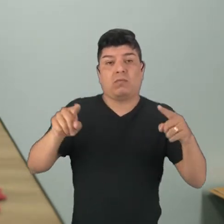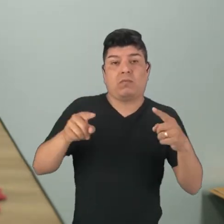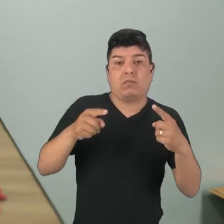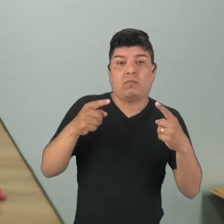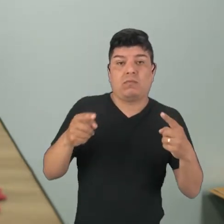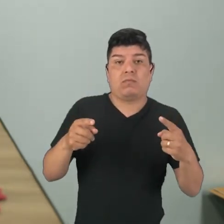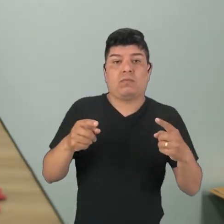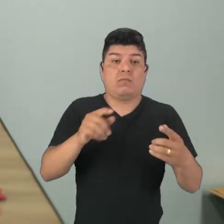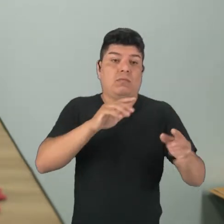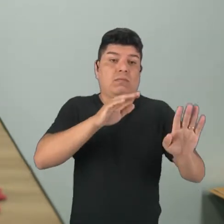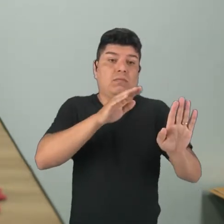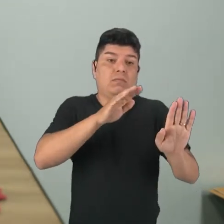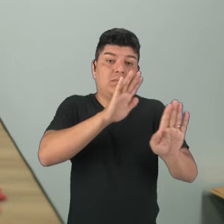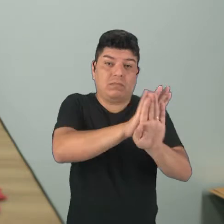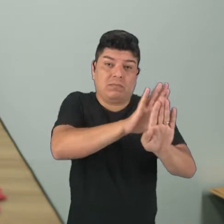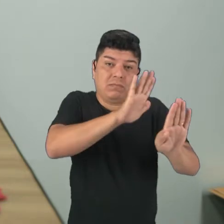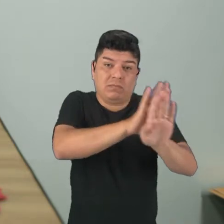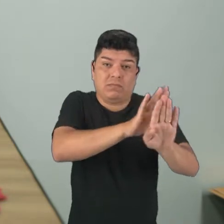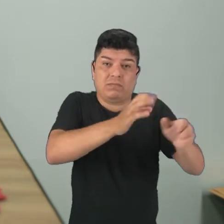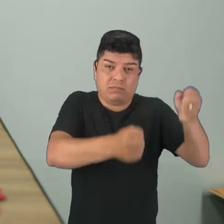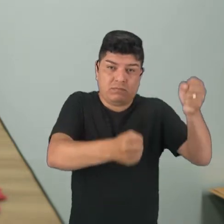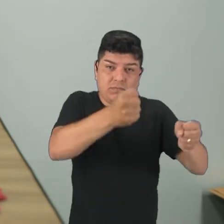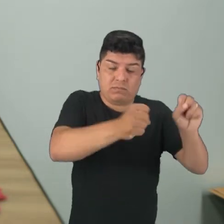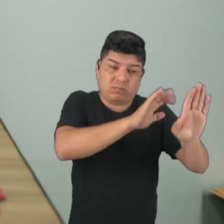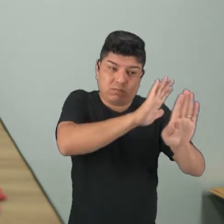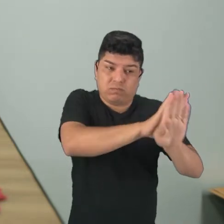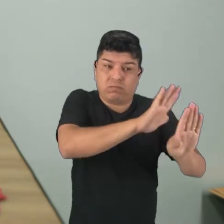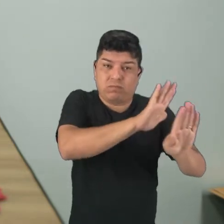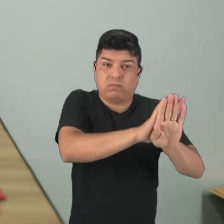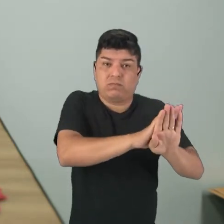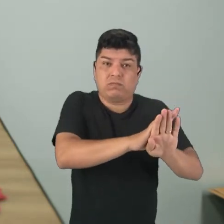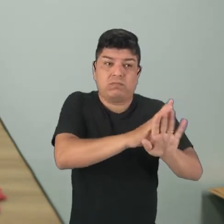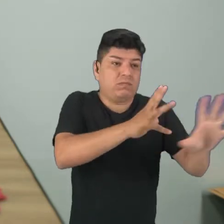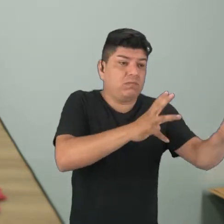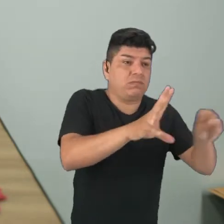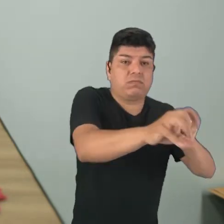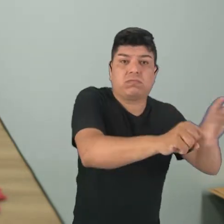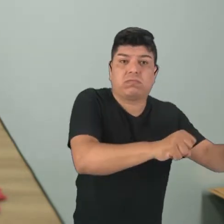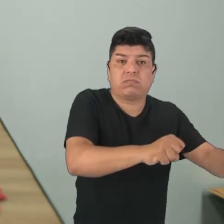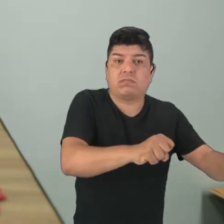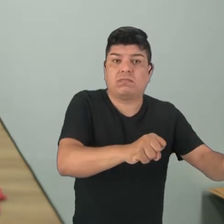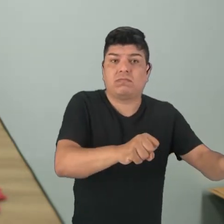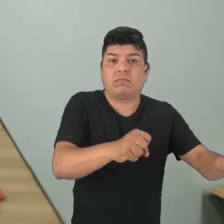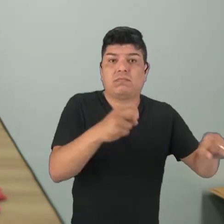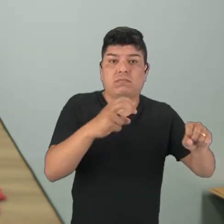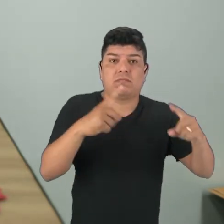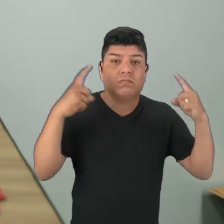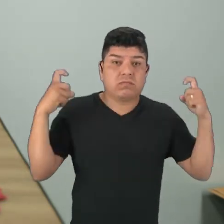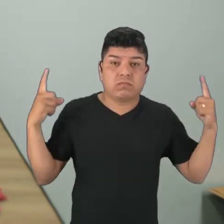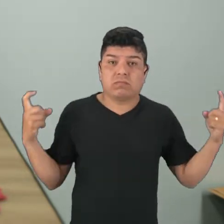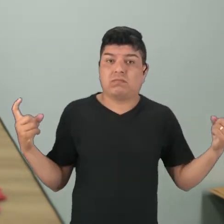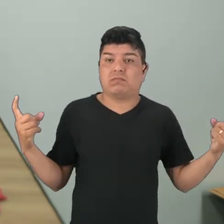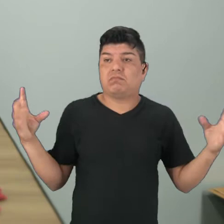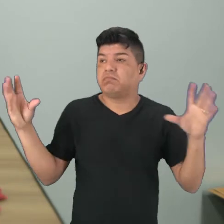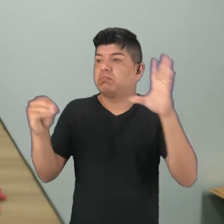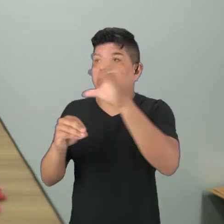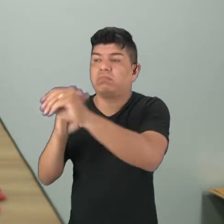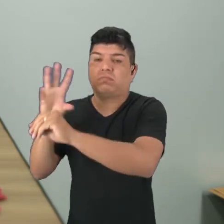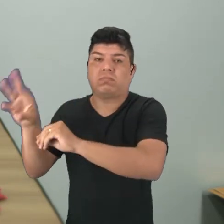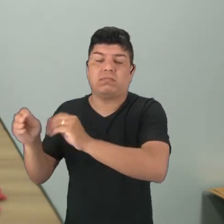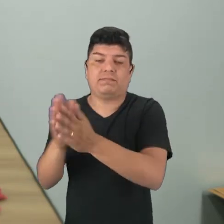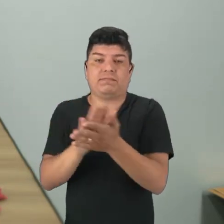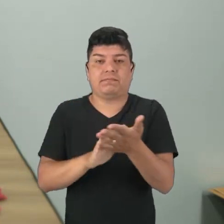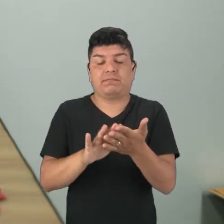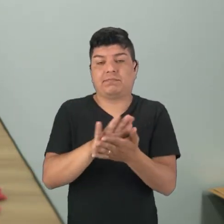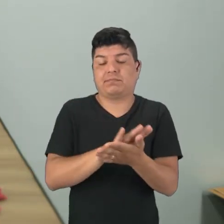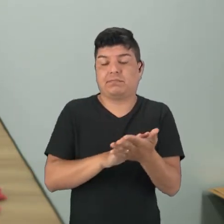de uma buzina. Isso não é matéria, porque nós não conseguimos colocar ele em um espaço, né?